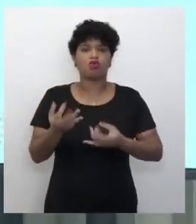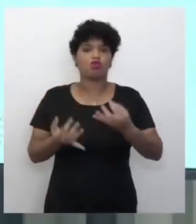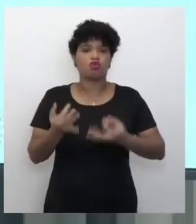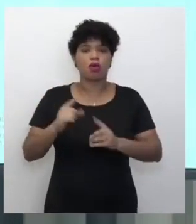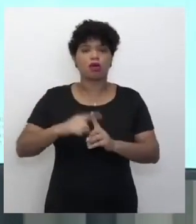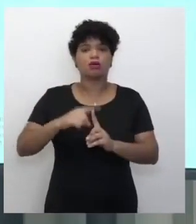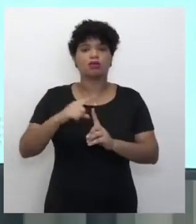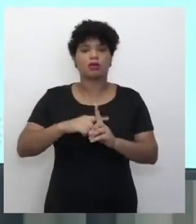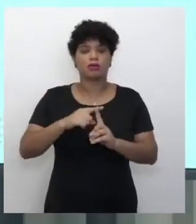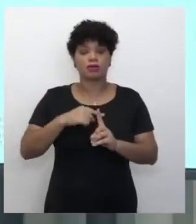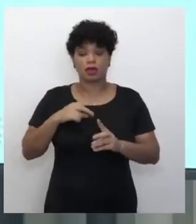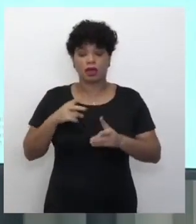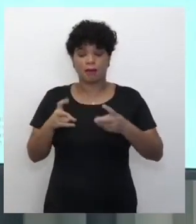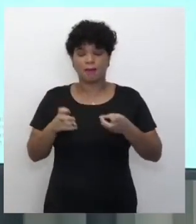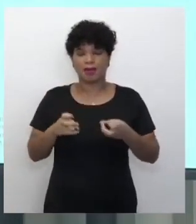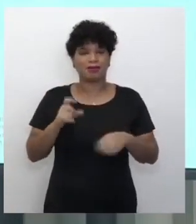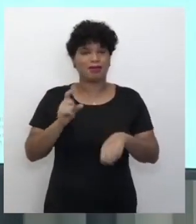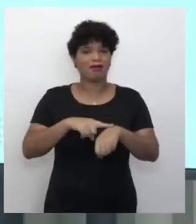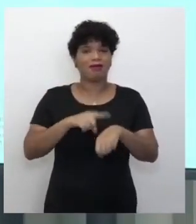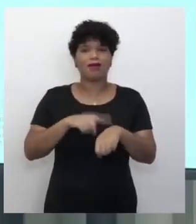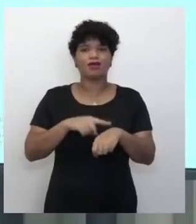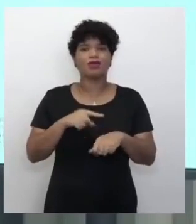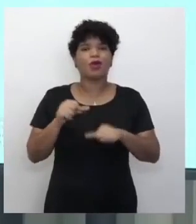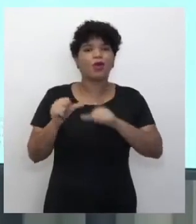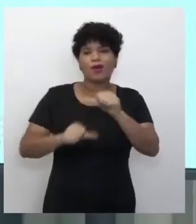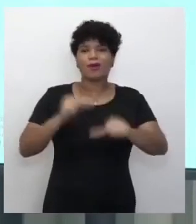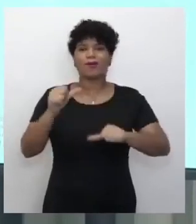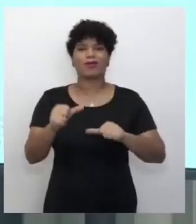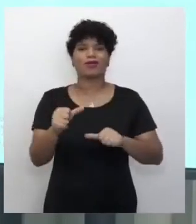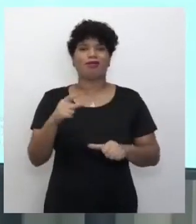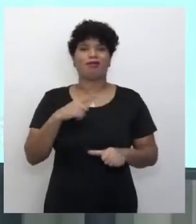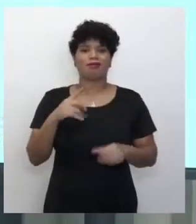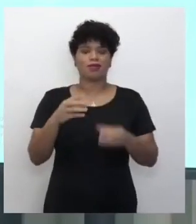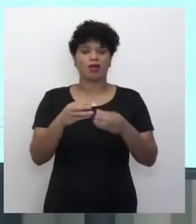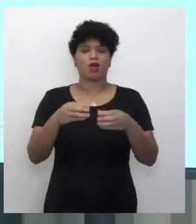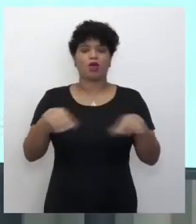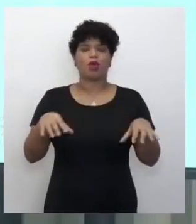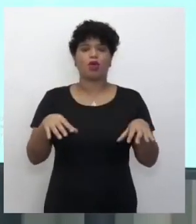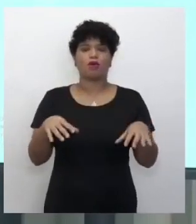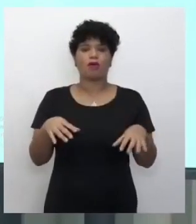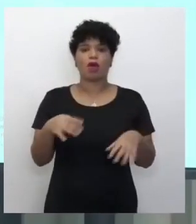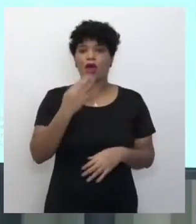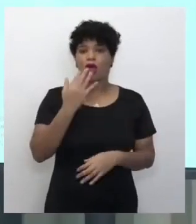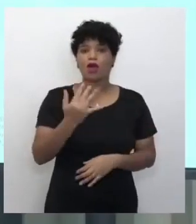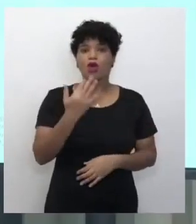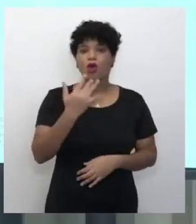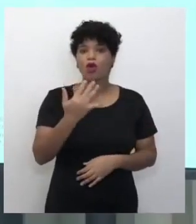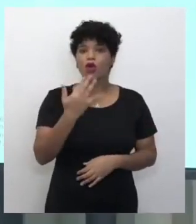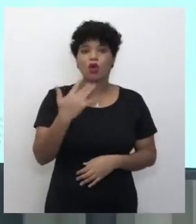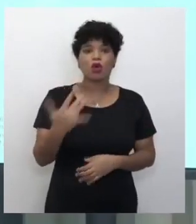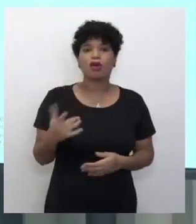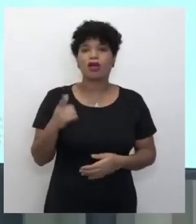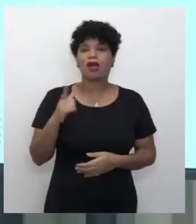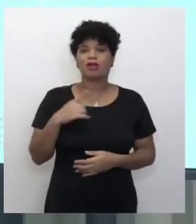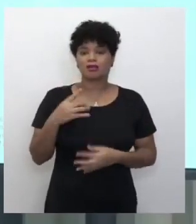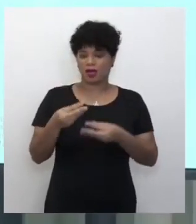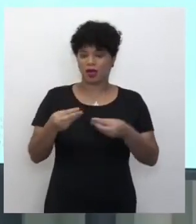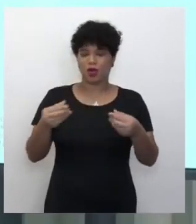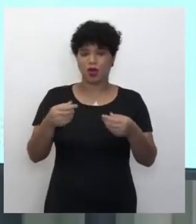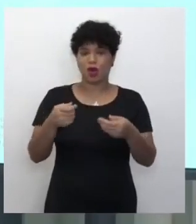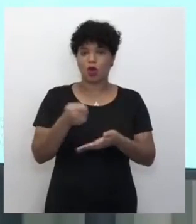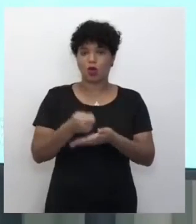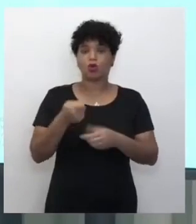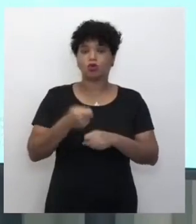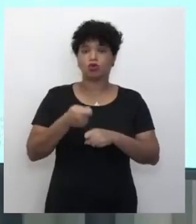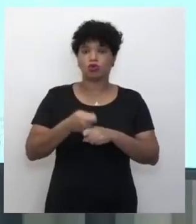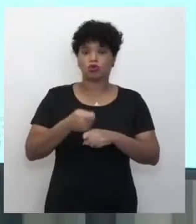vai observar nitidamente que houve uma alteração nessa substância,